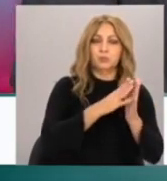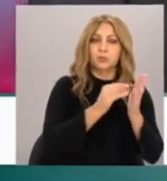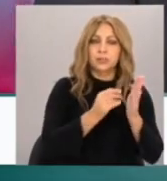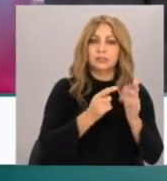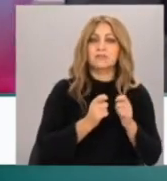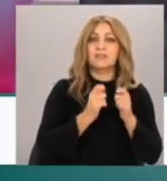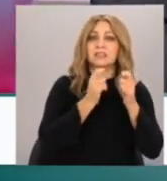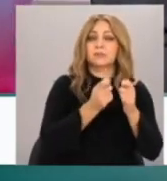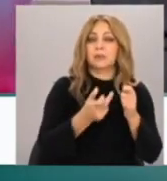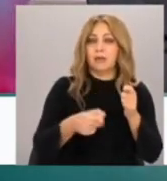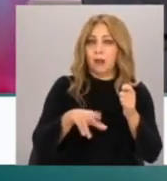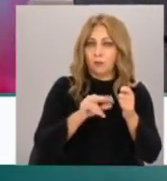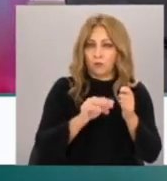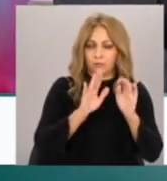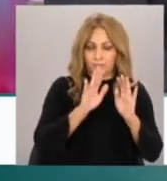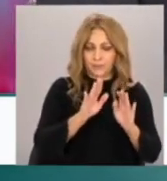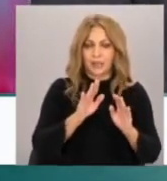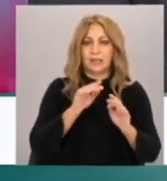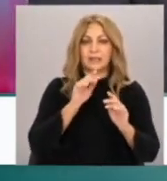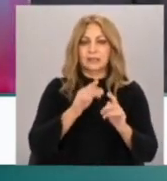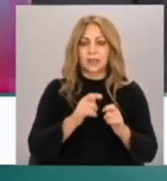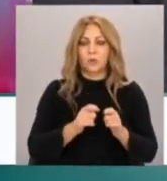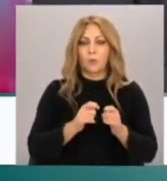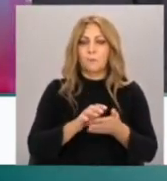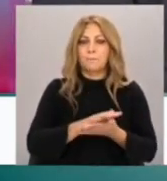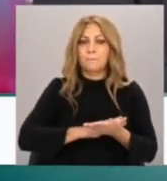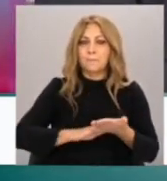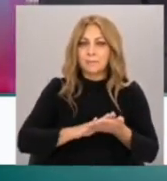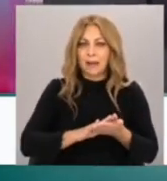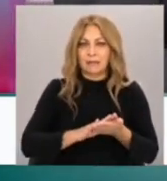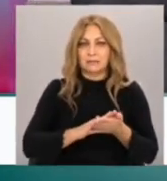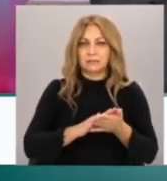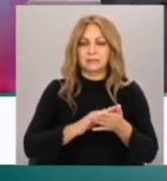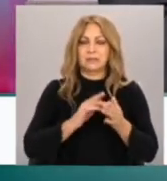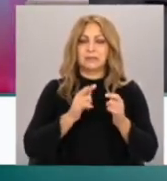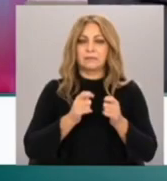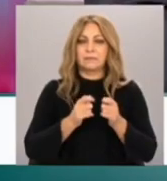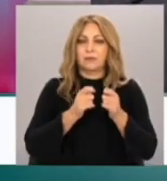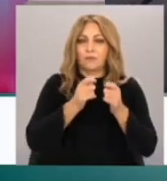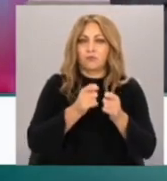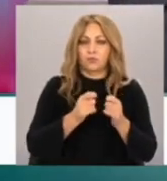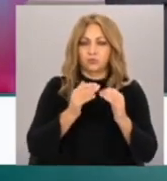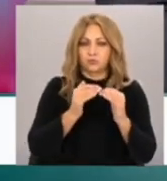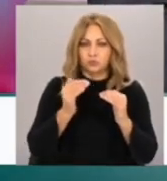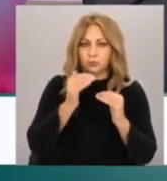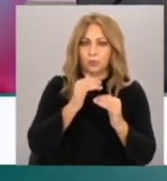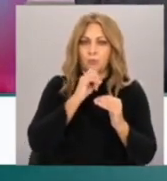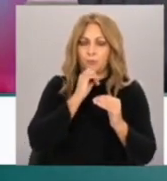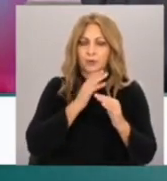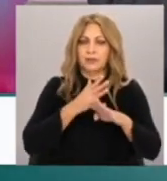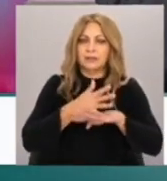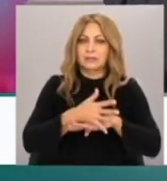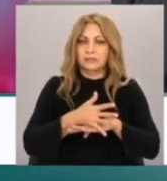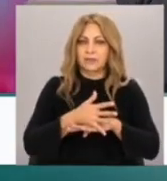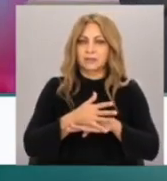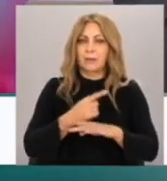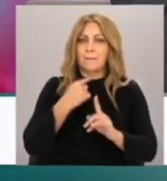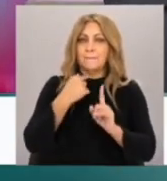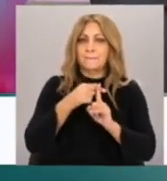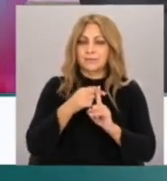financiamento no qual alguns estratégico para o investimento um ensino superior possa ser obtido através de benefícios fiscais